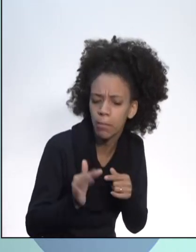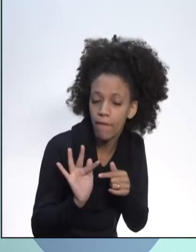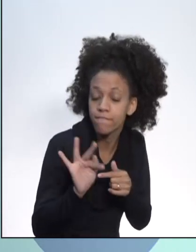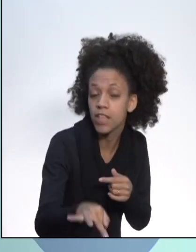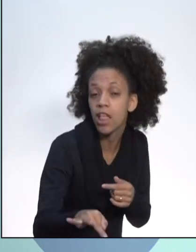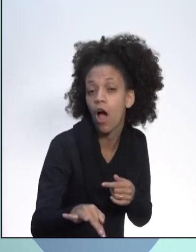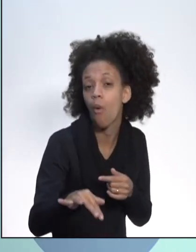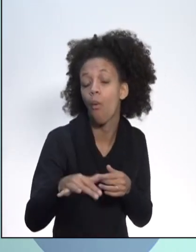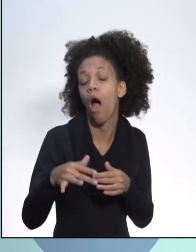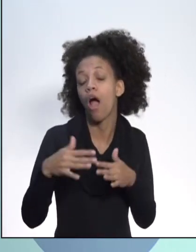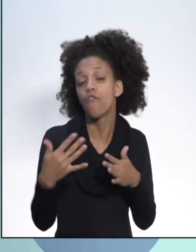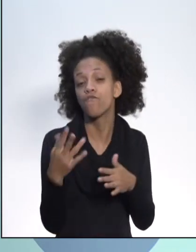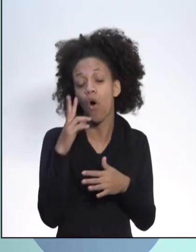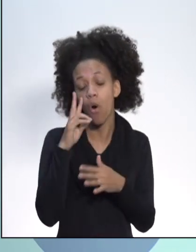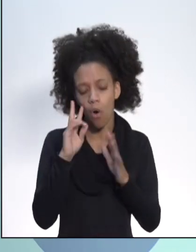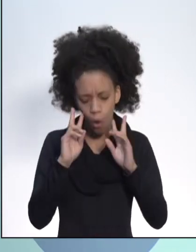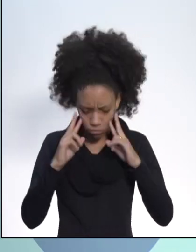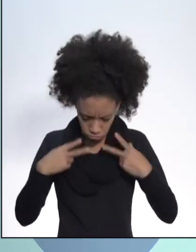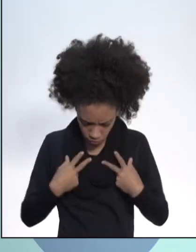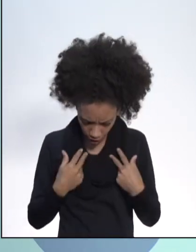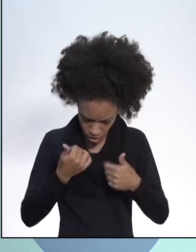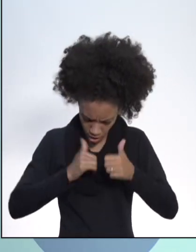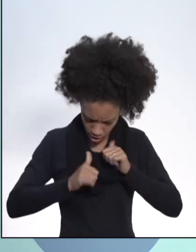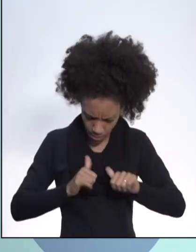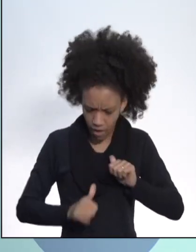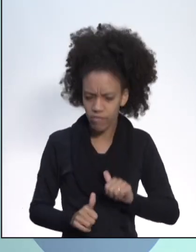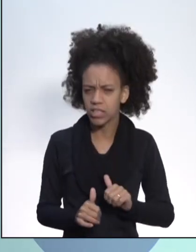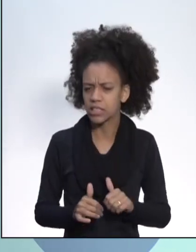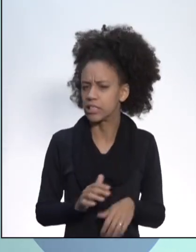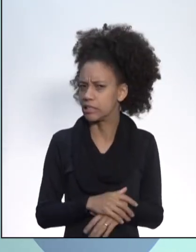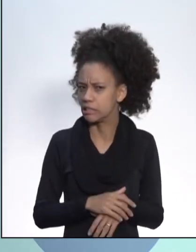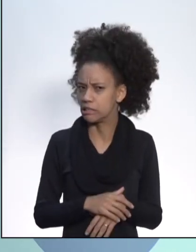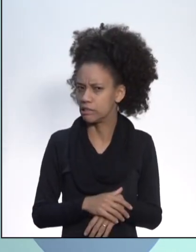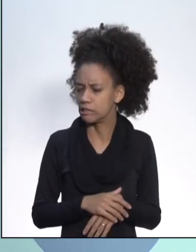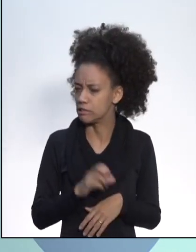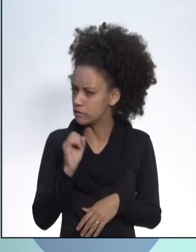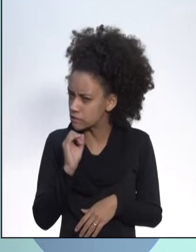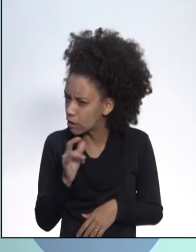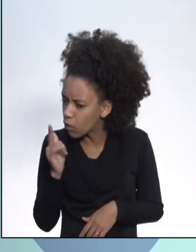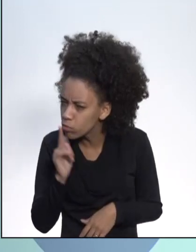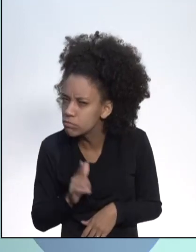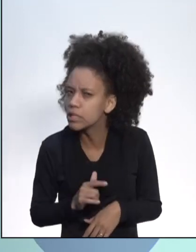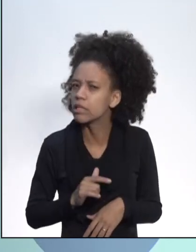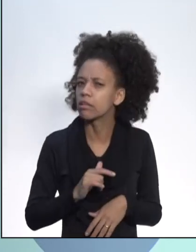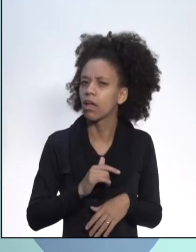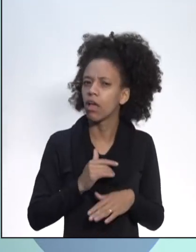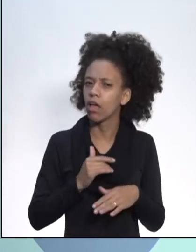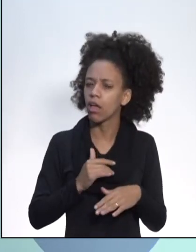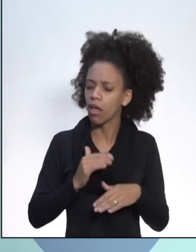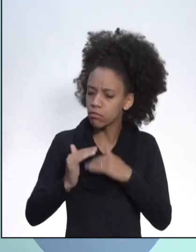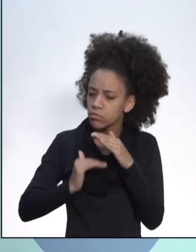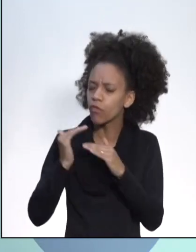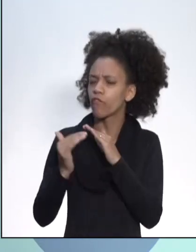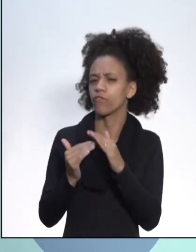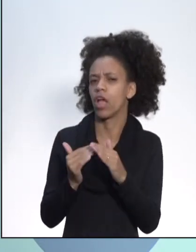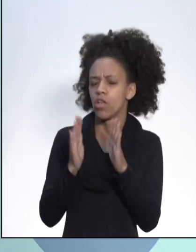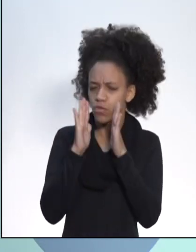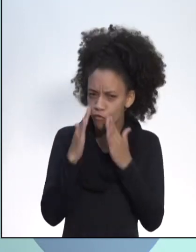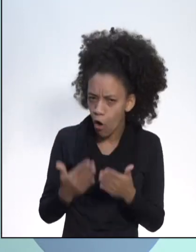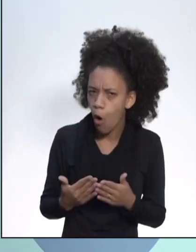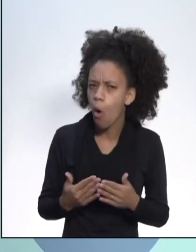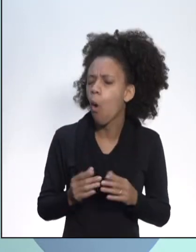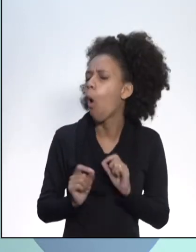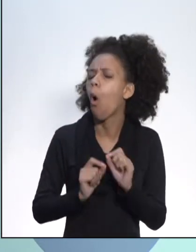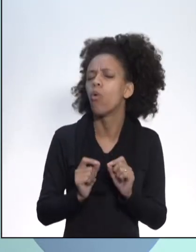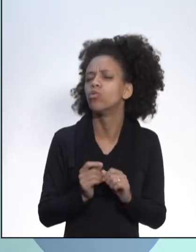vou olhar e me autoavaliar, que é o quê? Será que eu consegui desenvolver esse foco? O que eu posso melhorar? Onde eu posso desenvolver mais